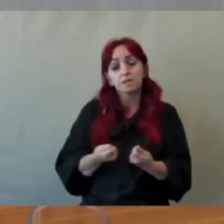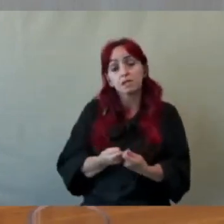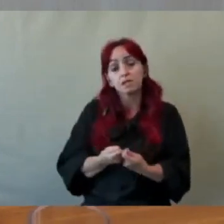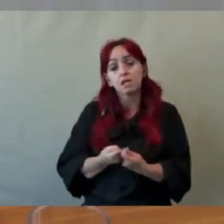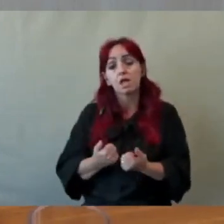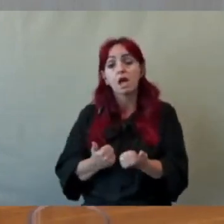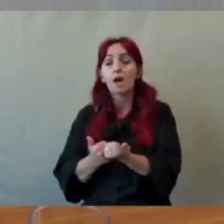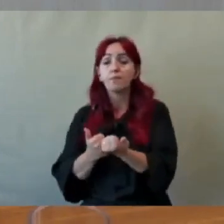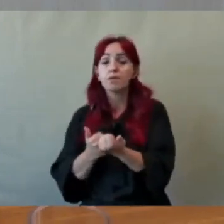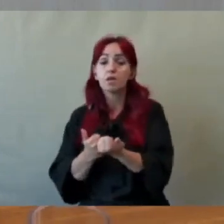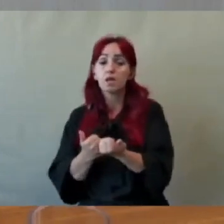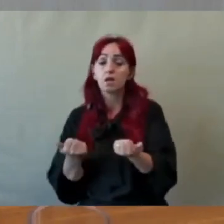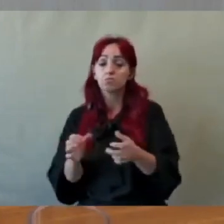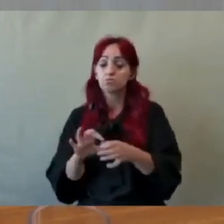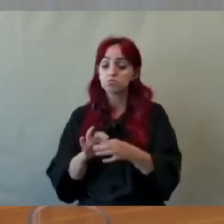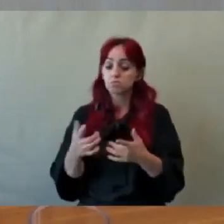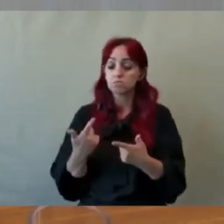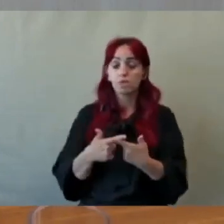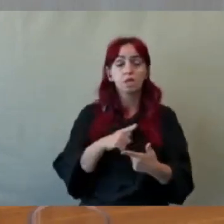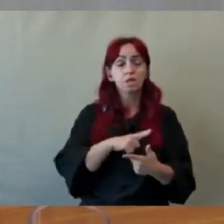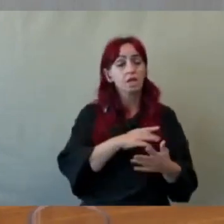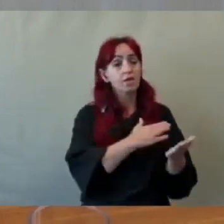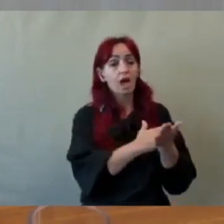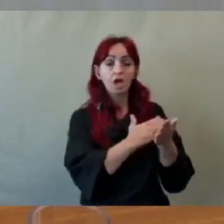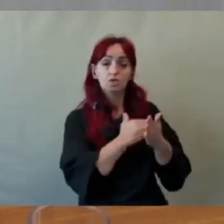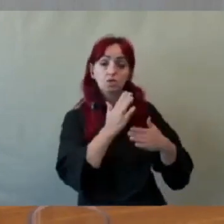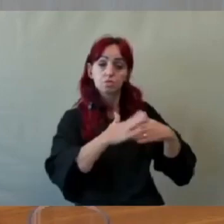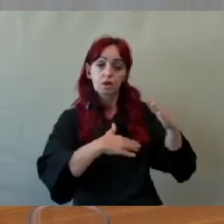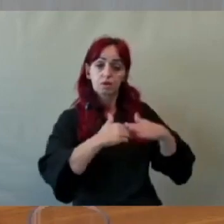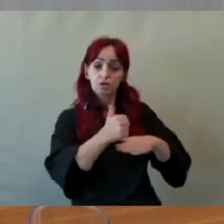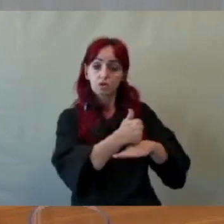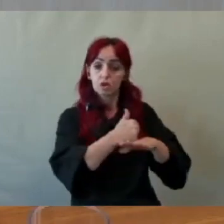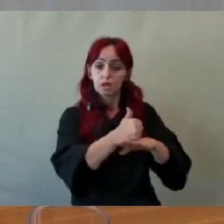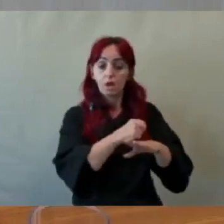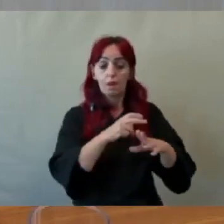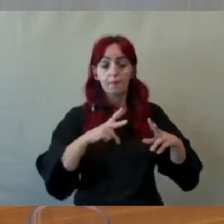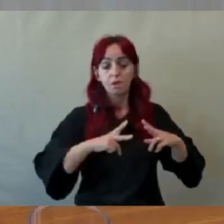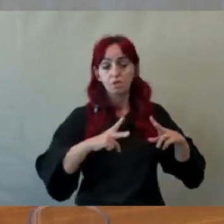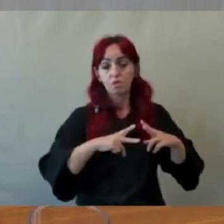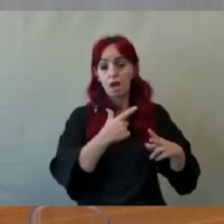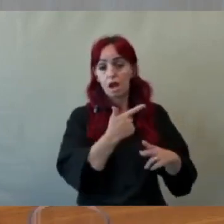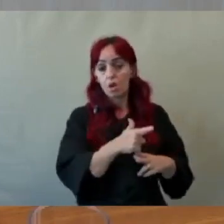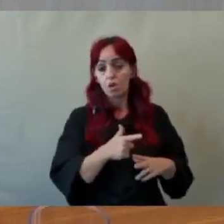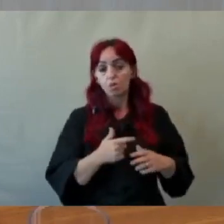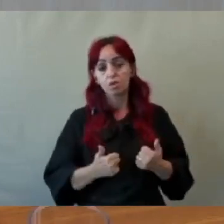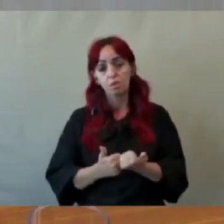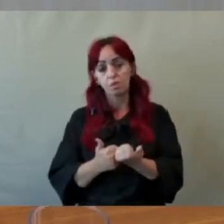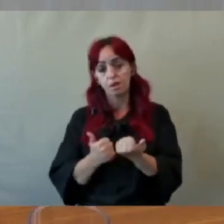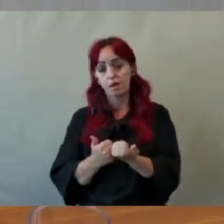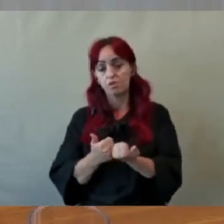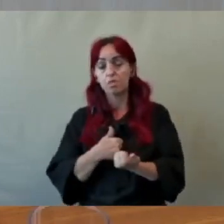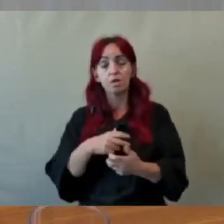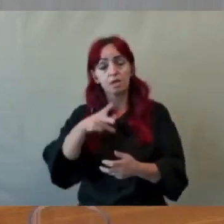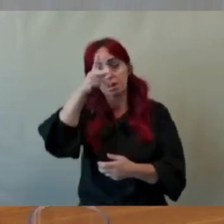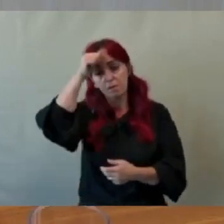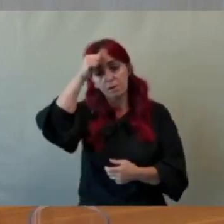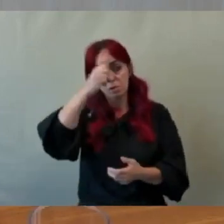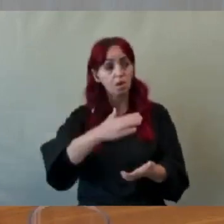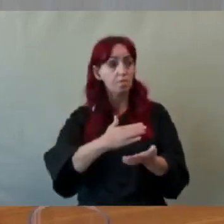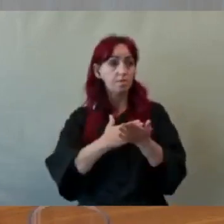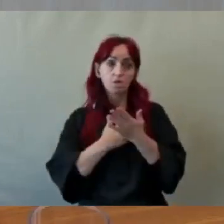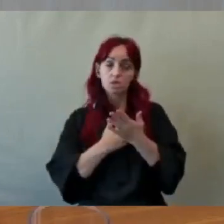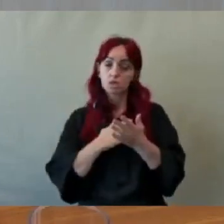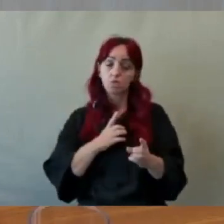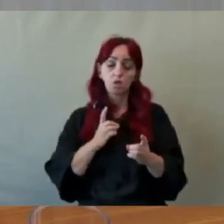a ajuda dos profissionais que atuavam com aquelas crianças particular. Porque eu não tive, por parte da prefeitura, nenhum